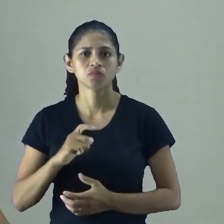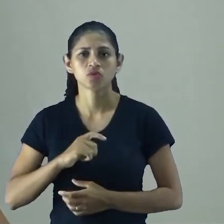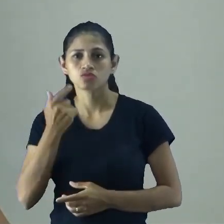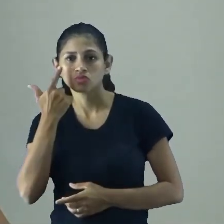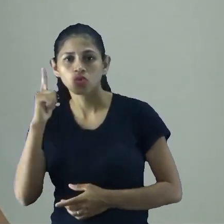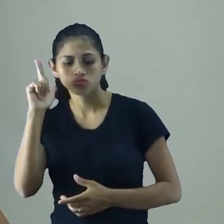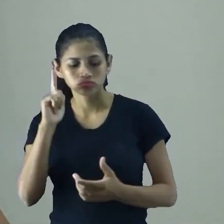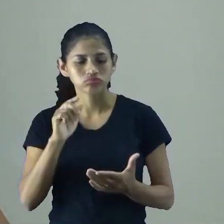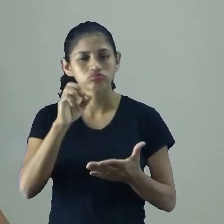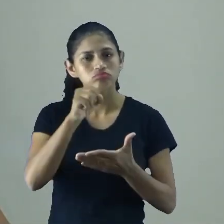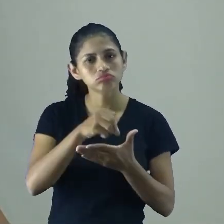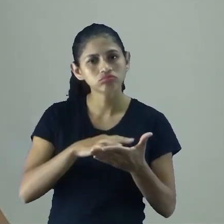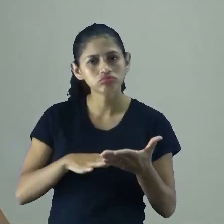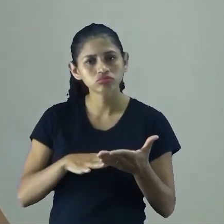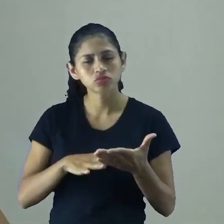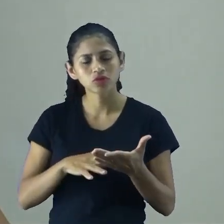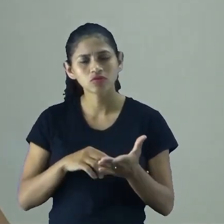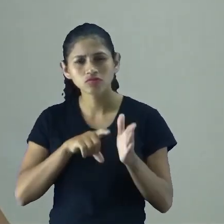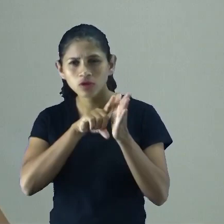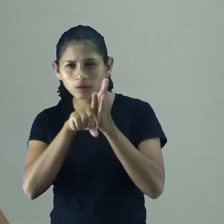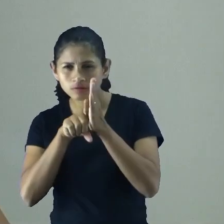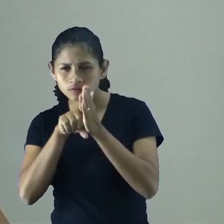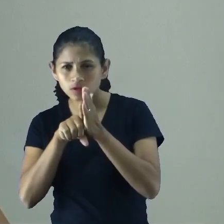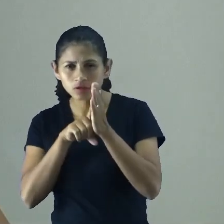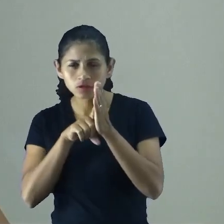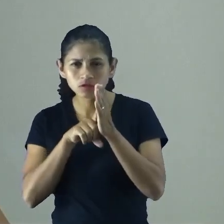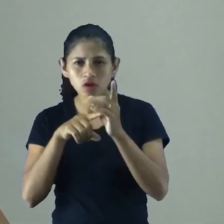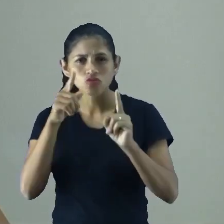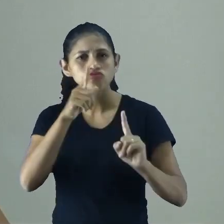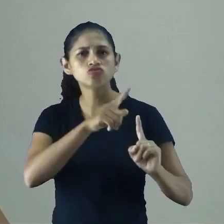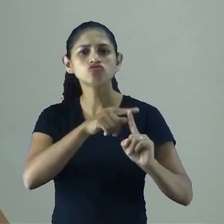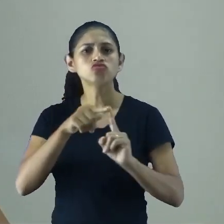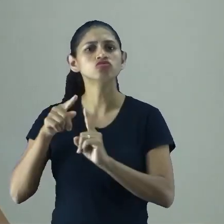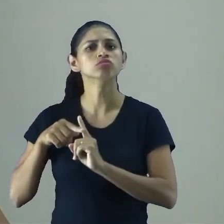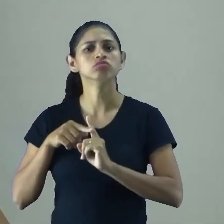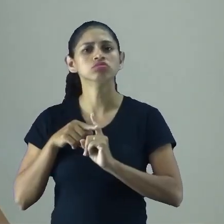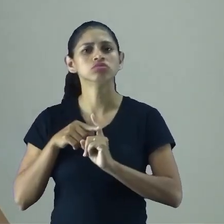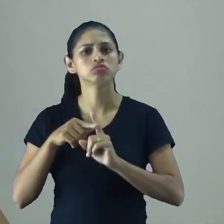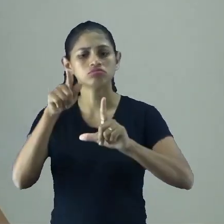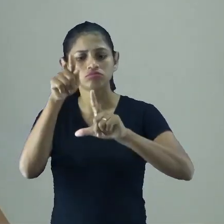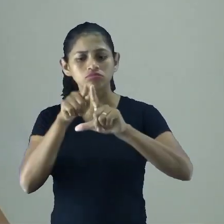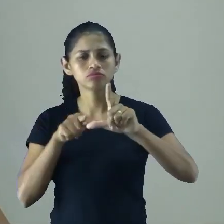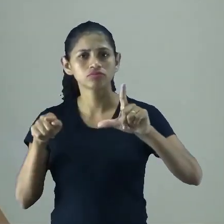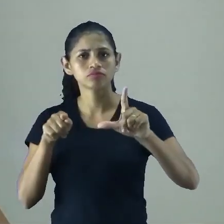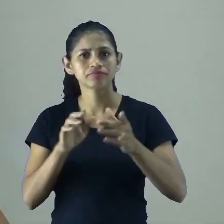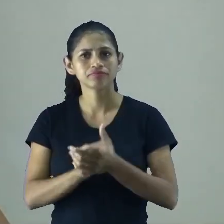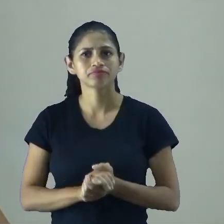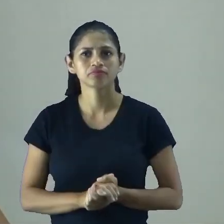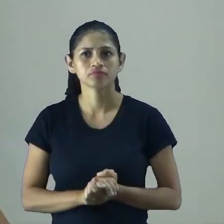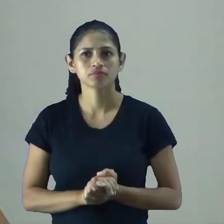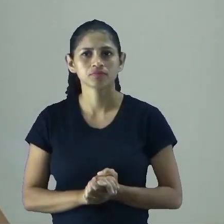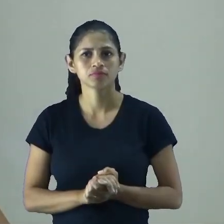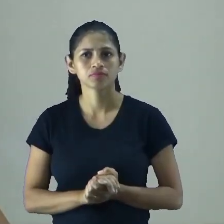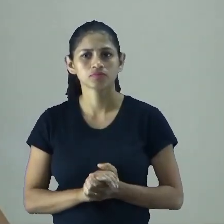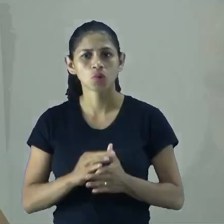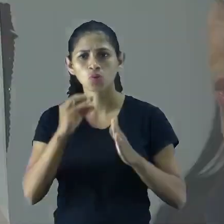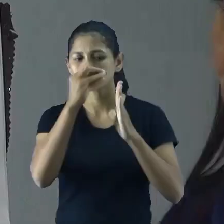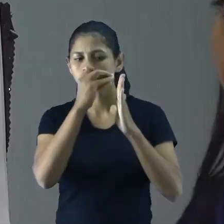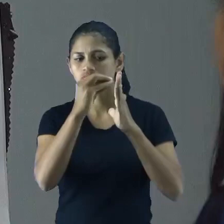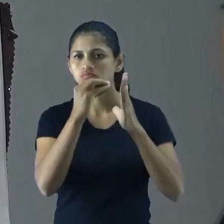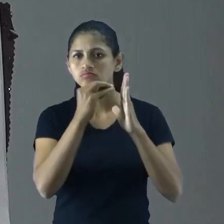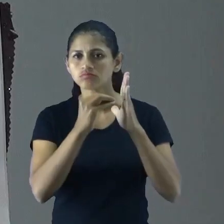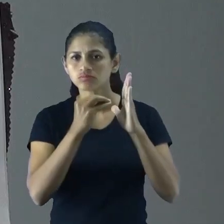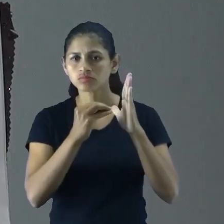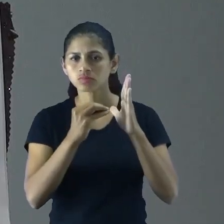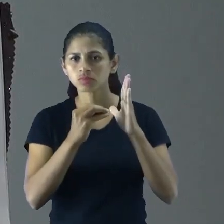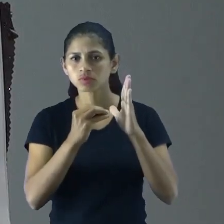onde nós vamos analisar os tipos de gráfico Olha só classifique os gráficos abaixo de acordo